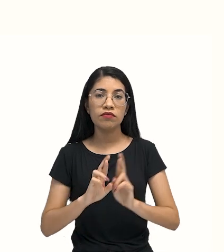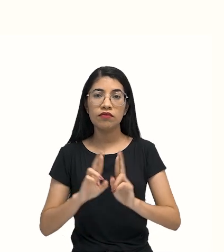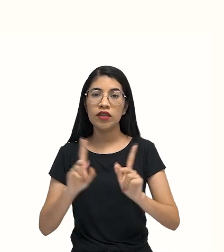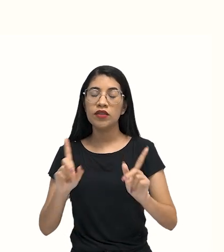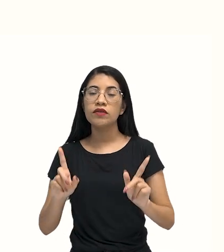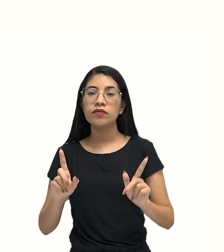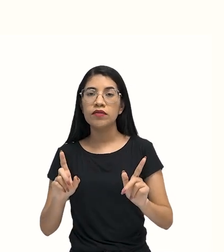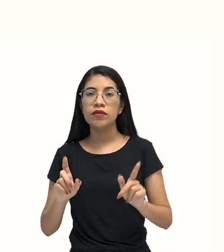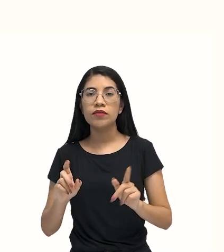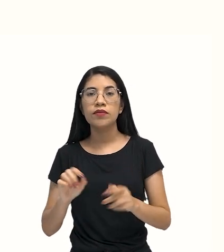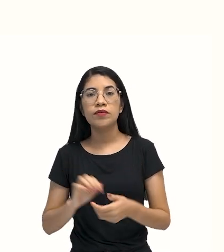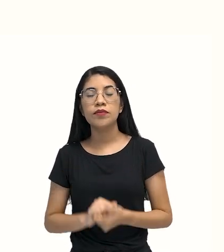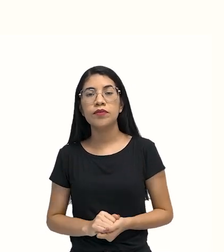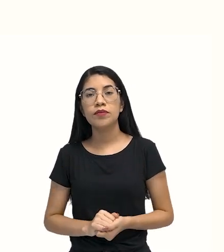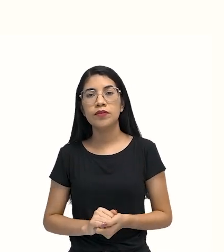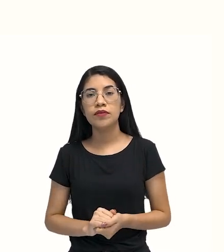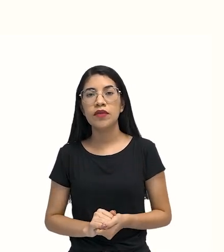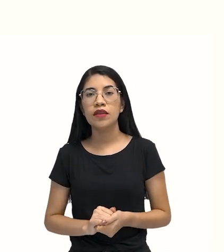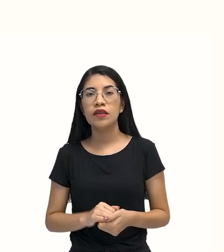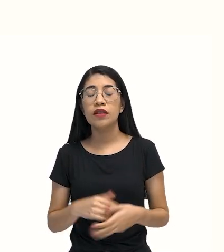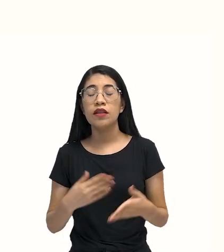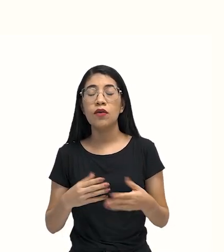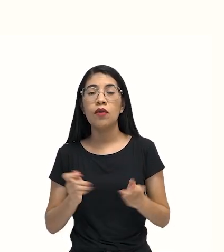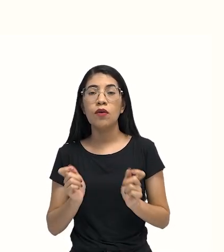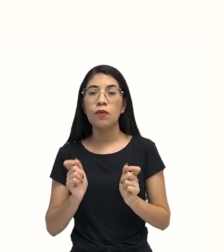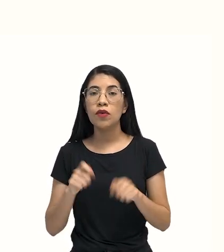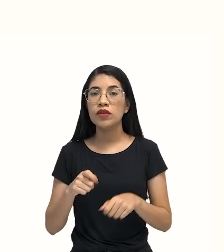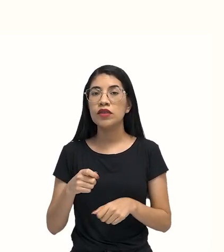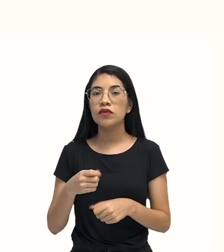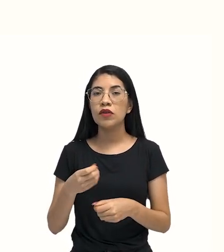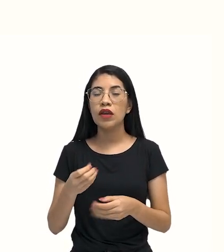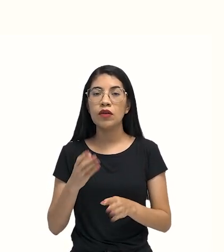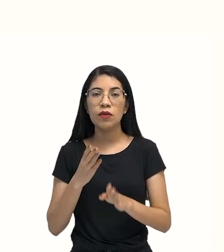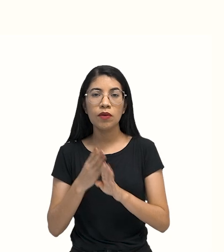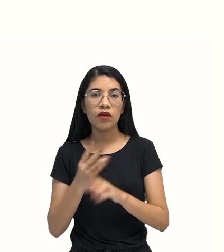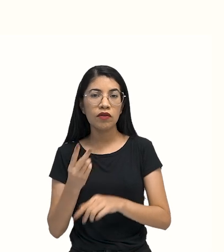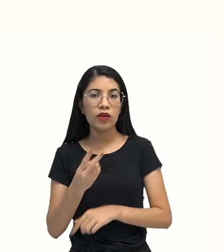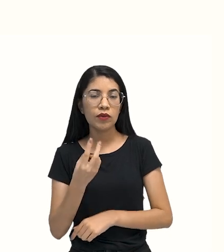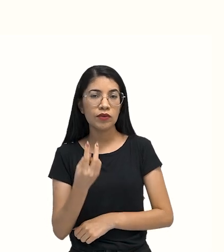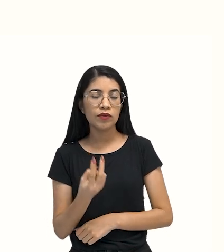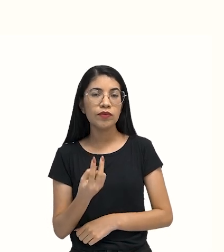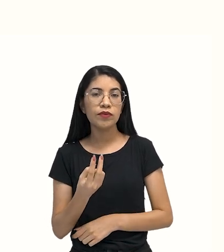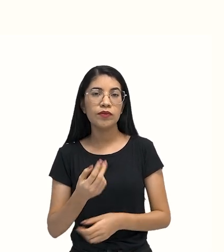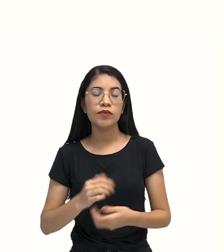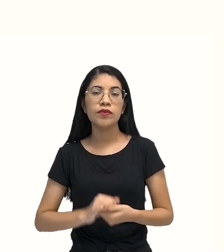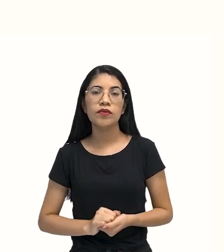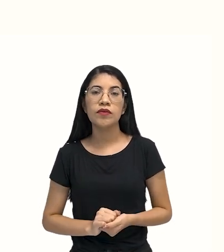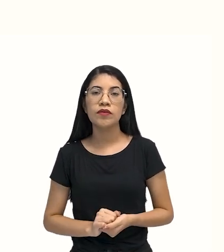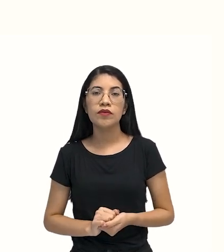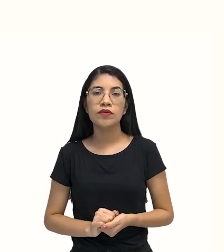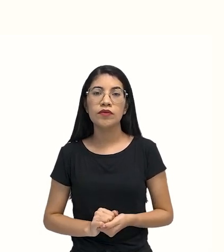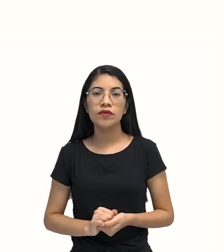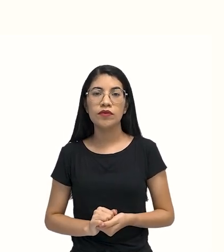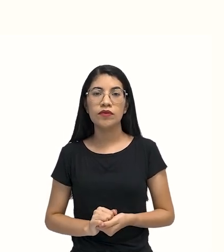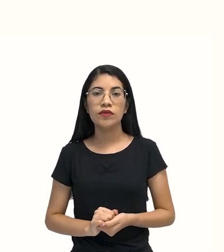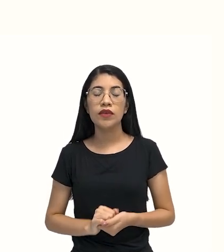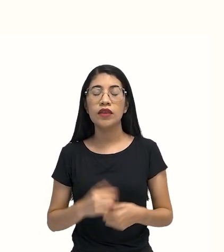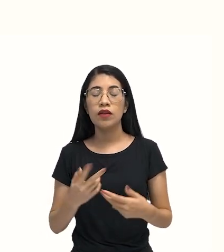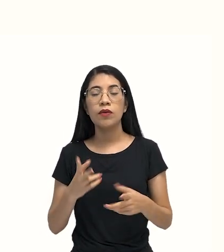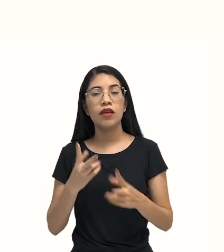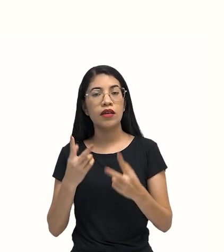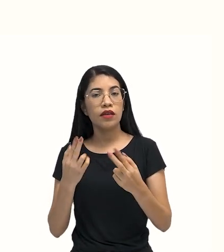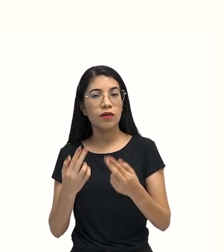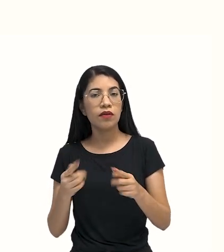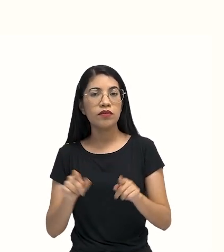tá? Professor, e qual seria a chance de sair o número 2? Ora, a chance de sair o número 2 é